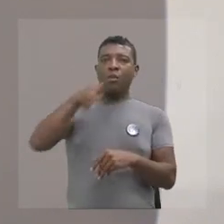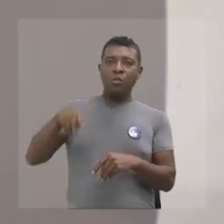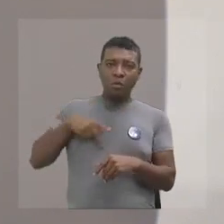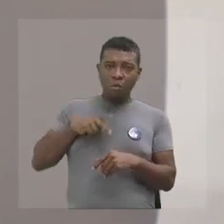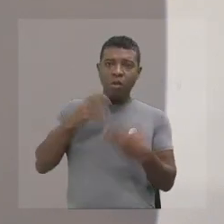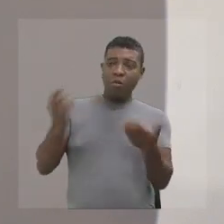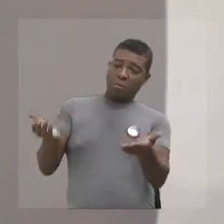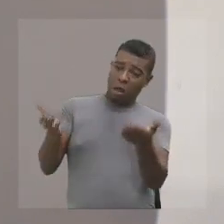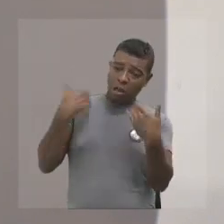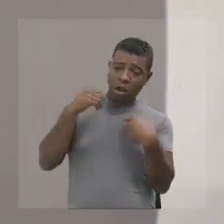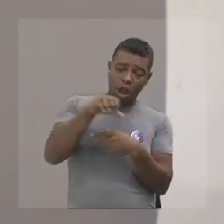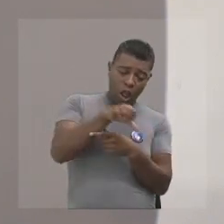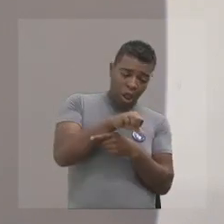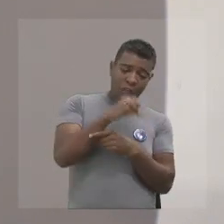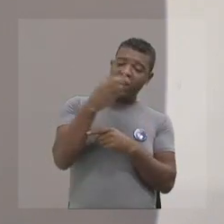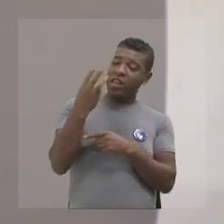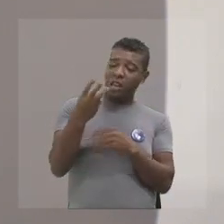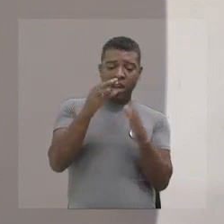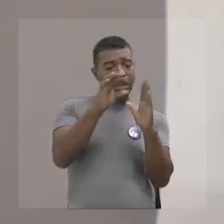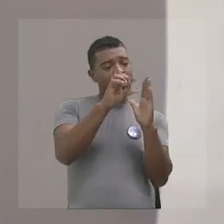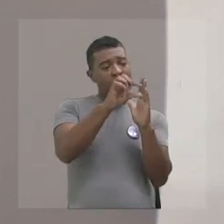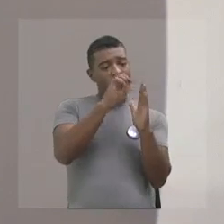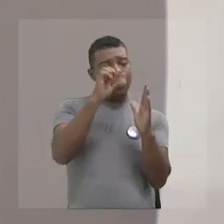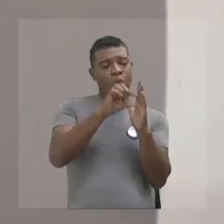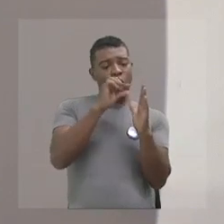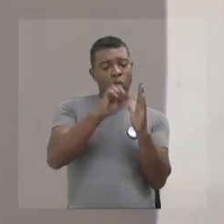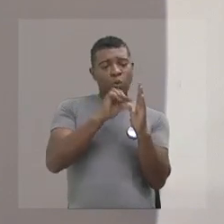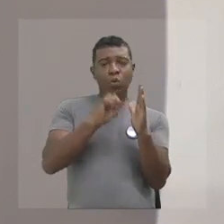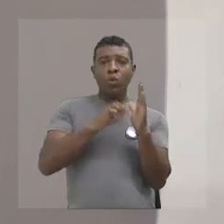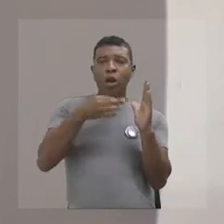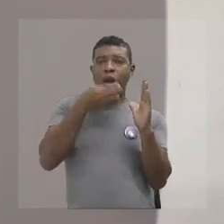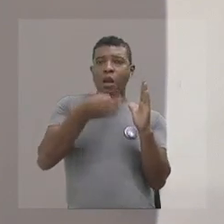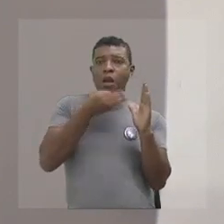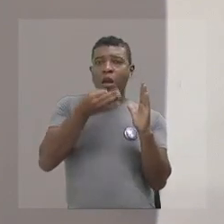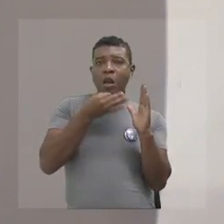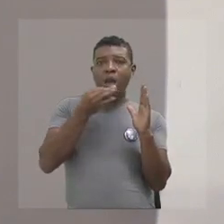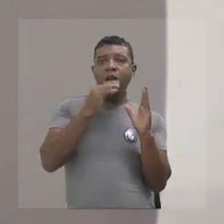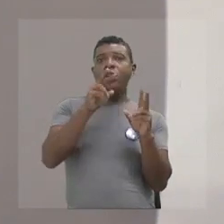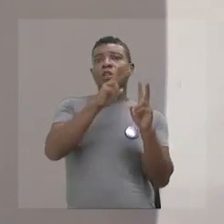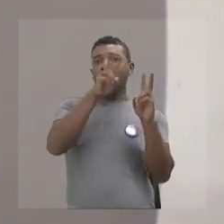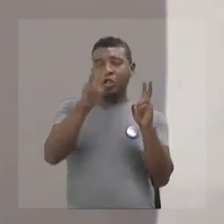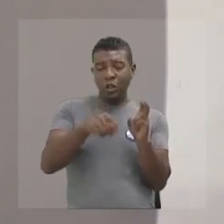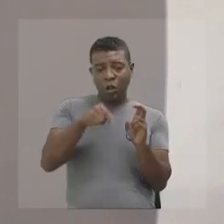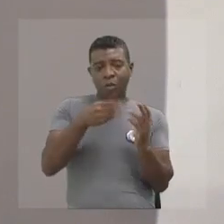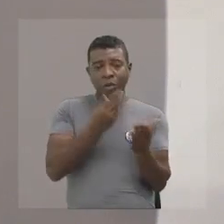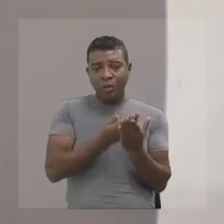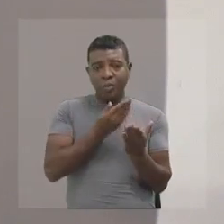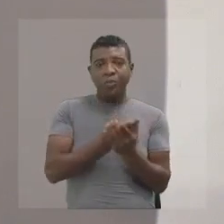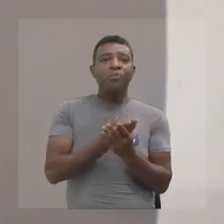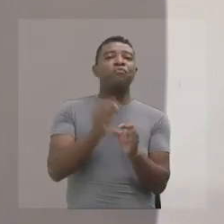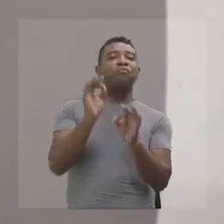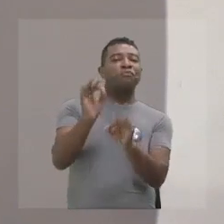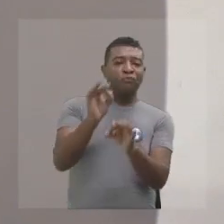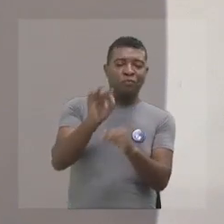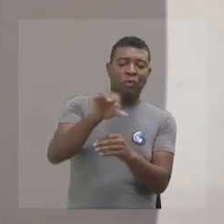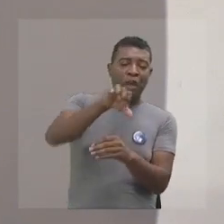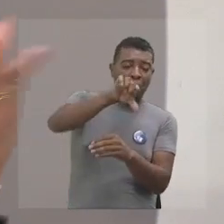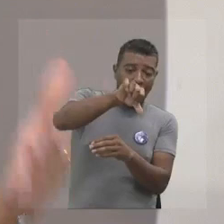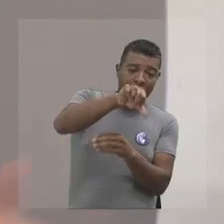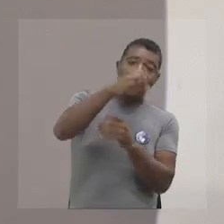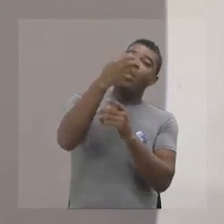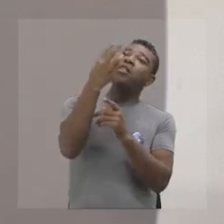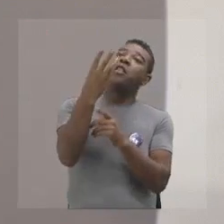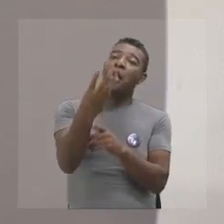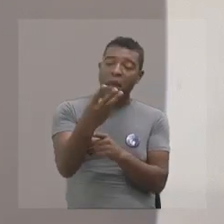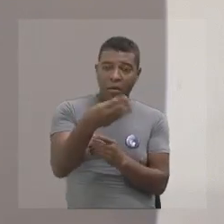considerações em relação aos estudos né é 93 considerações em relação